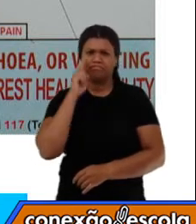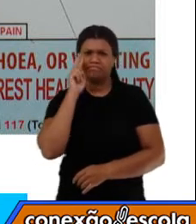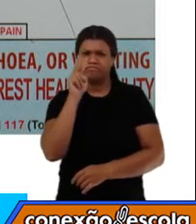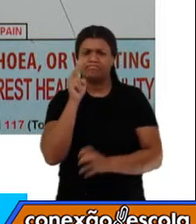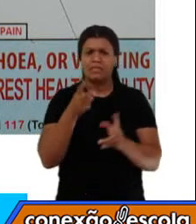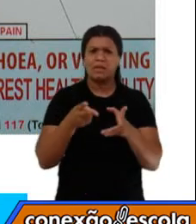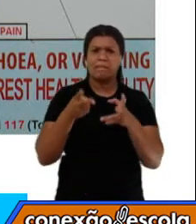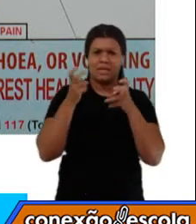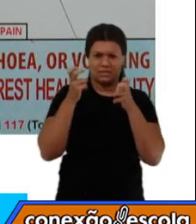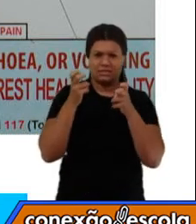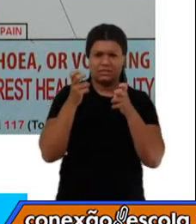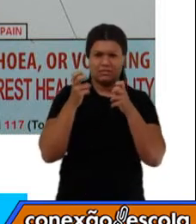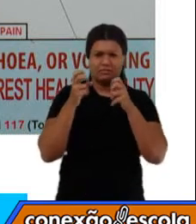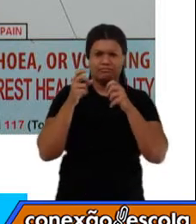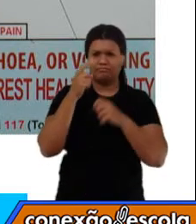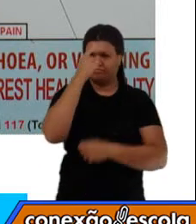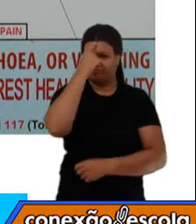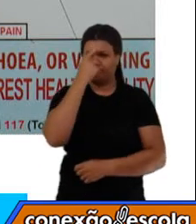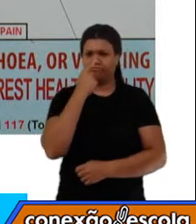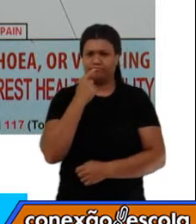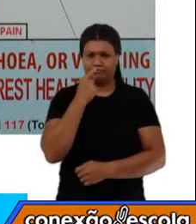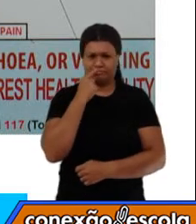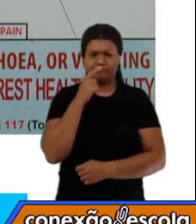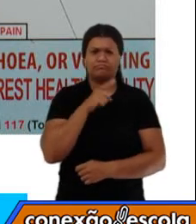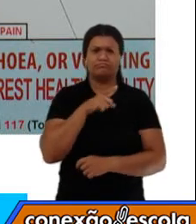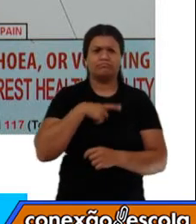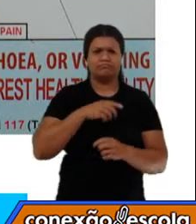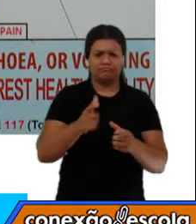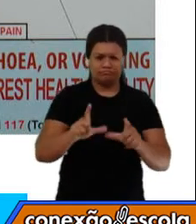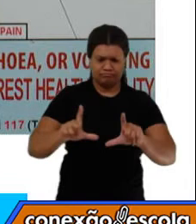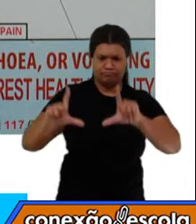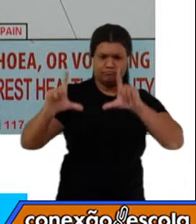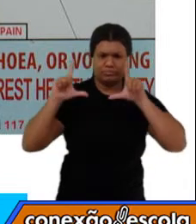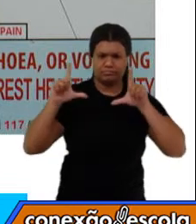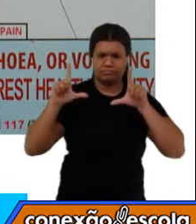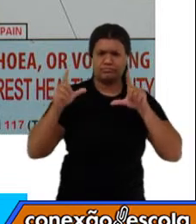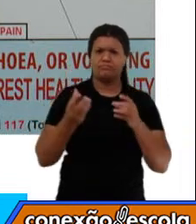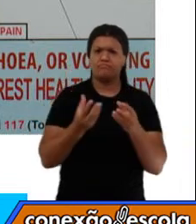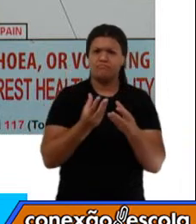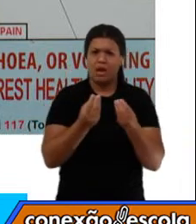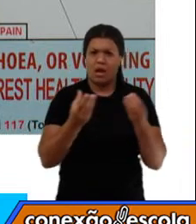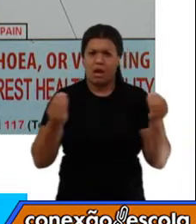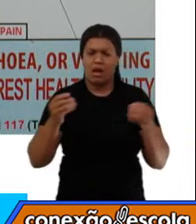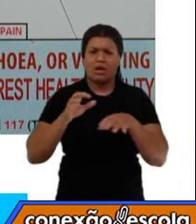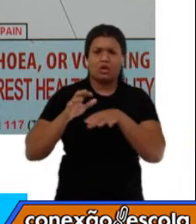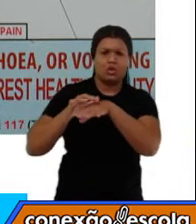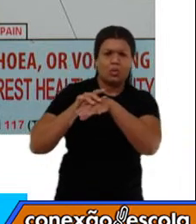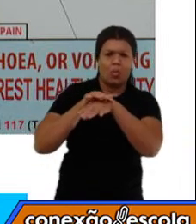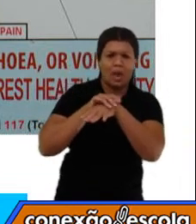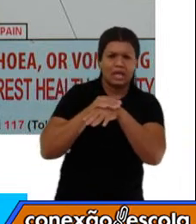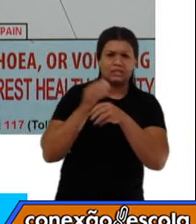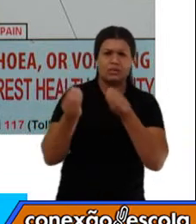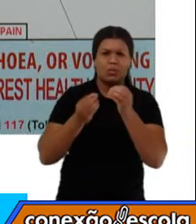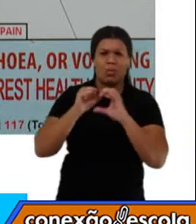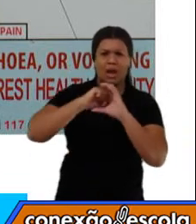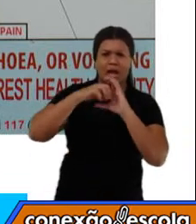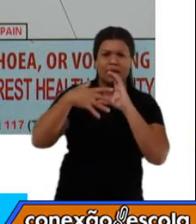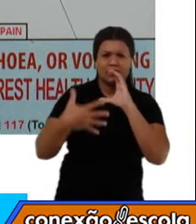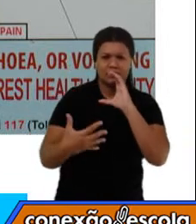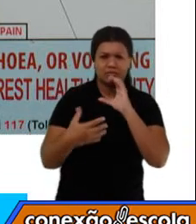observar que o cartaz nos traz uma série de sintomas da doença. Então, são informações